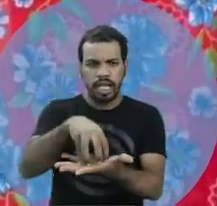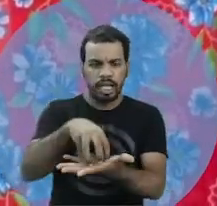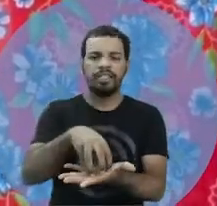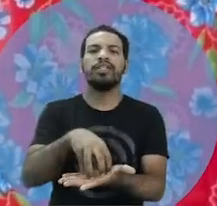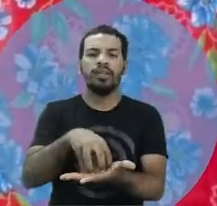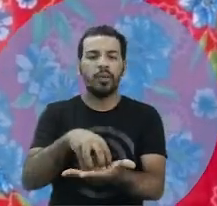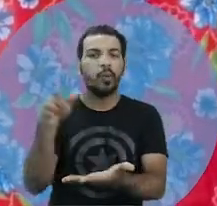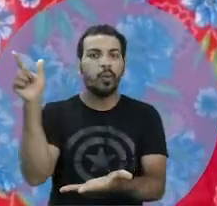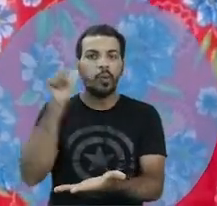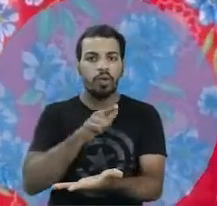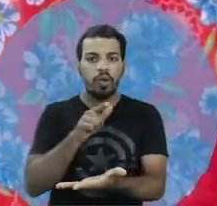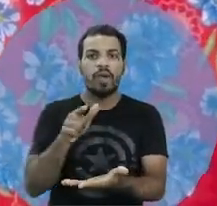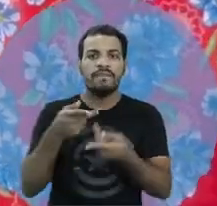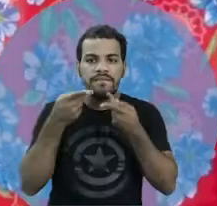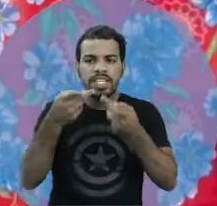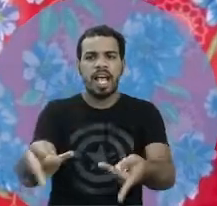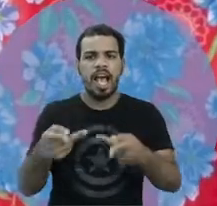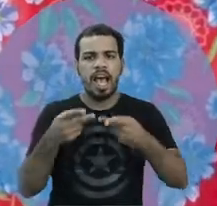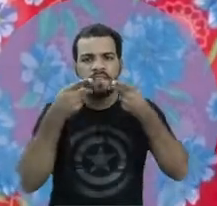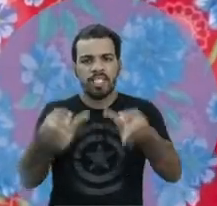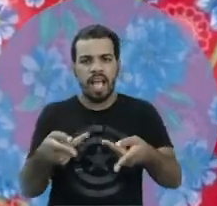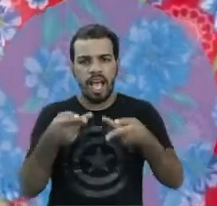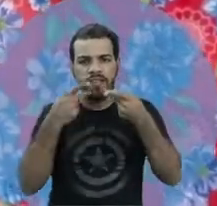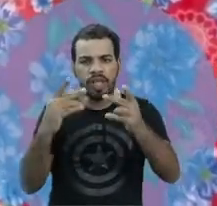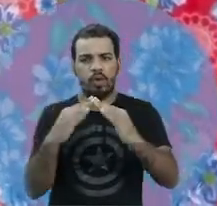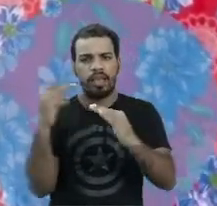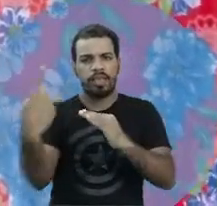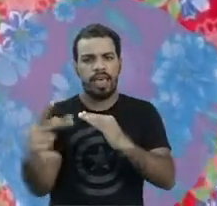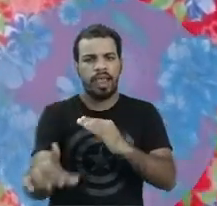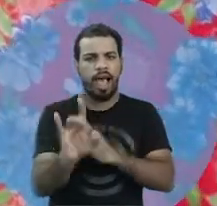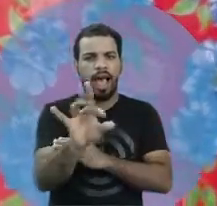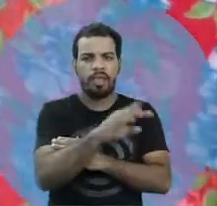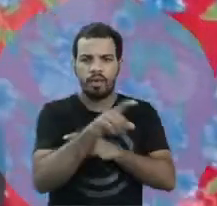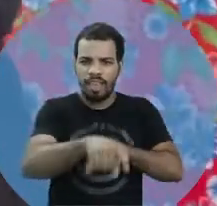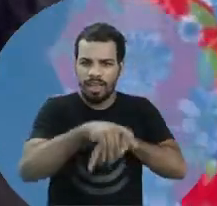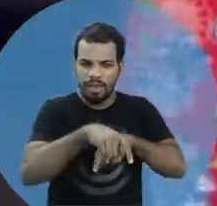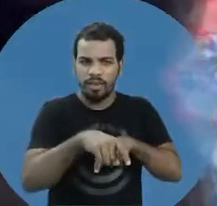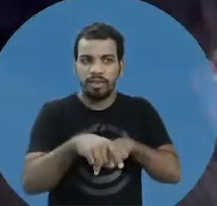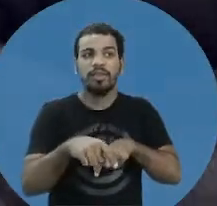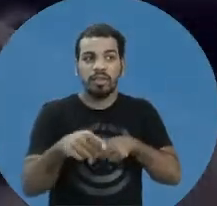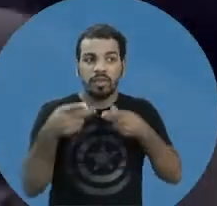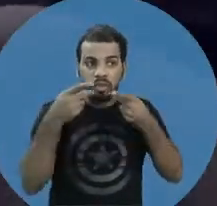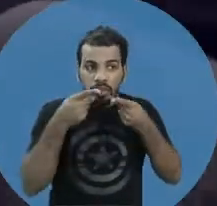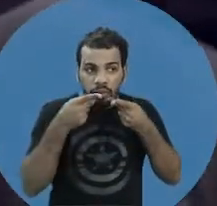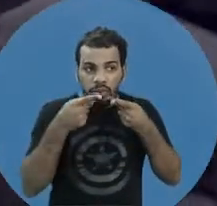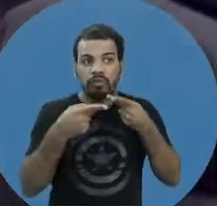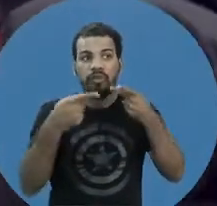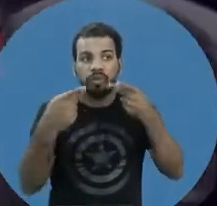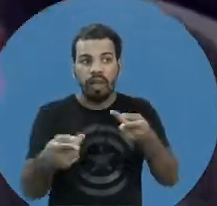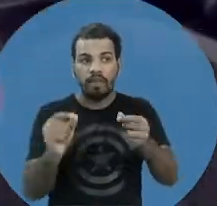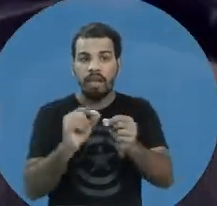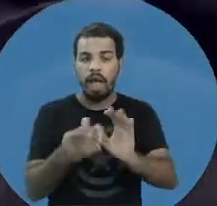fizeram muitas visitas aos lares desses agricultores, para assim firmarem nossa proposta.